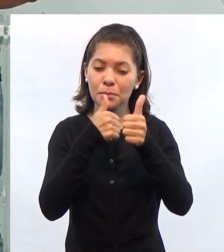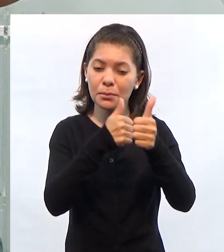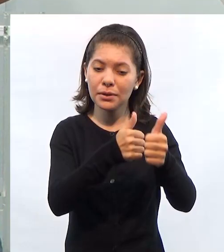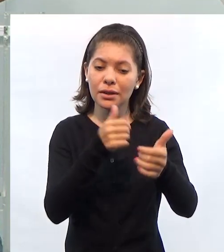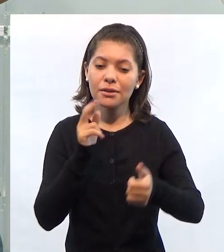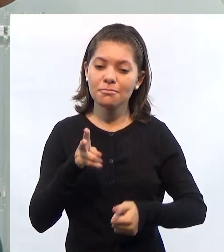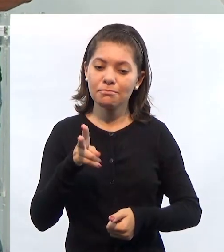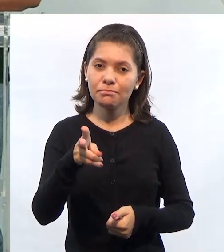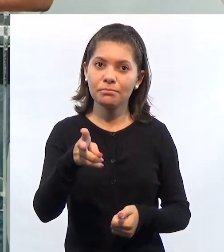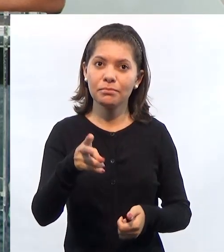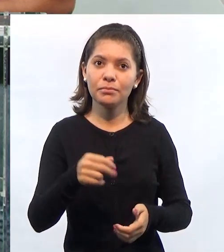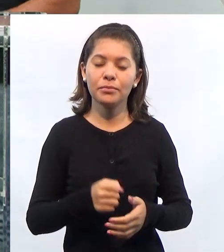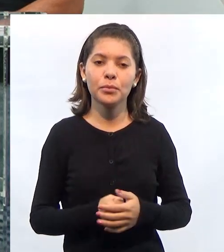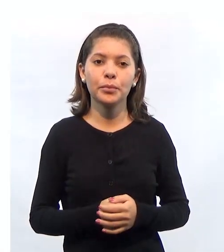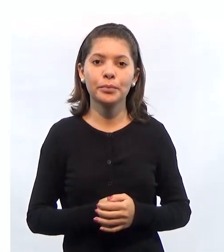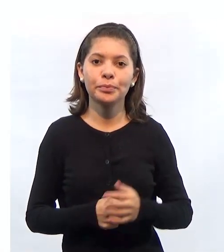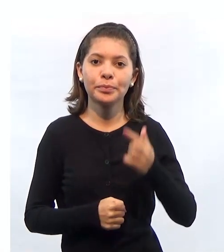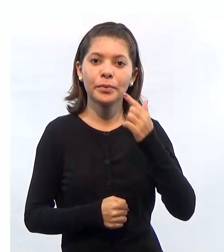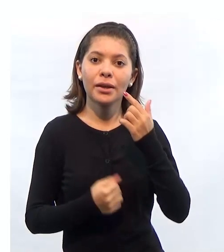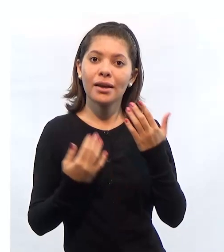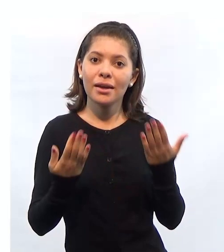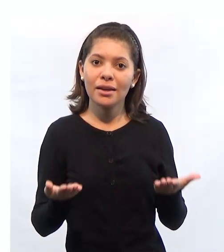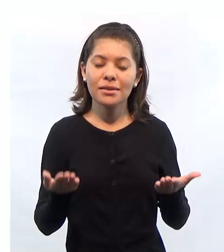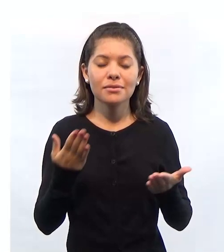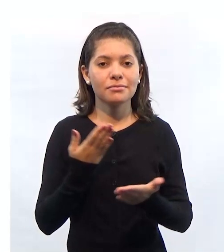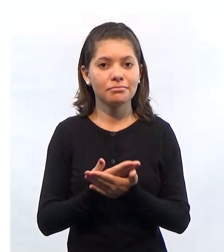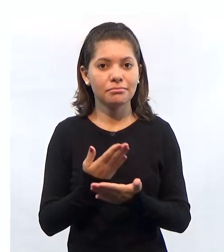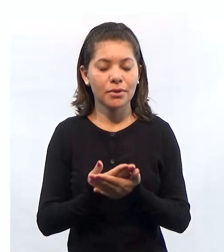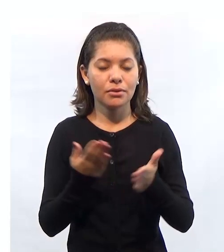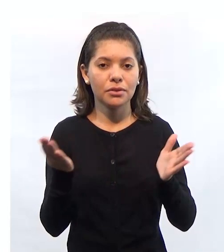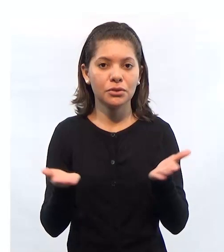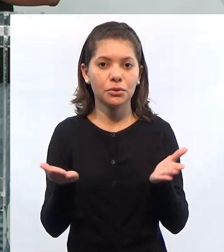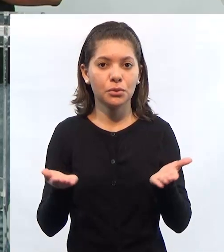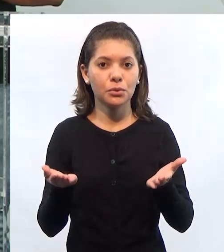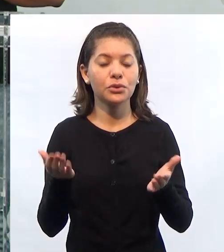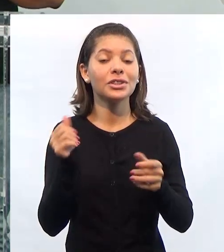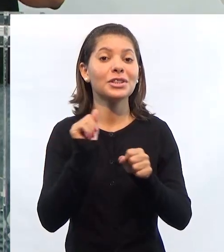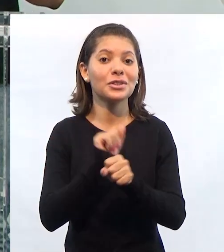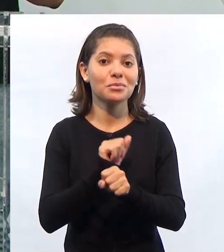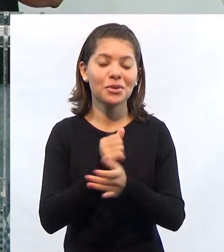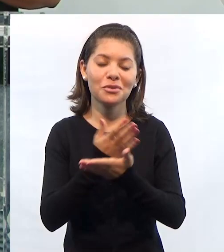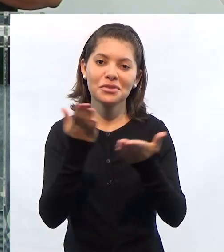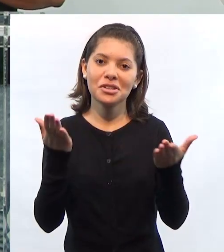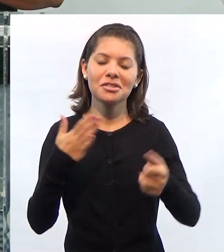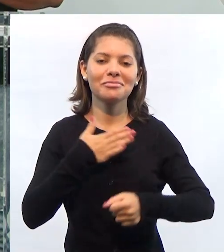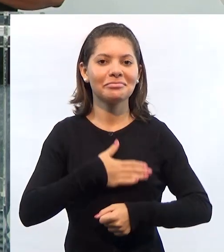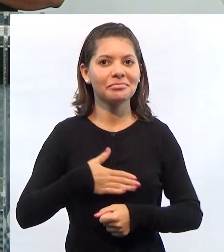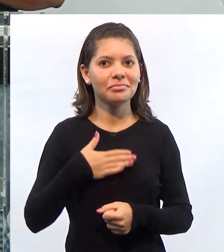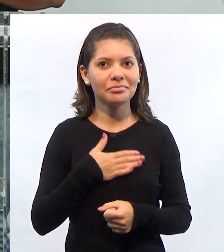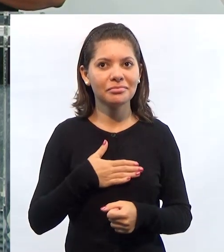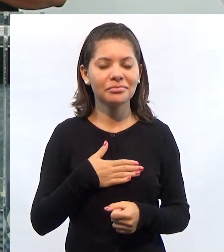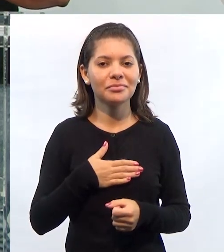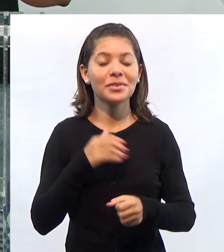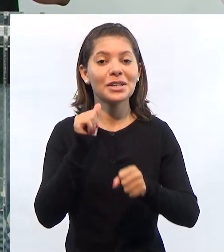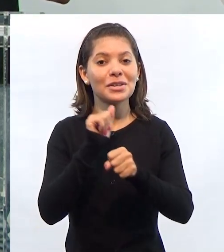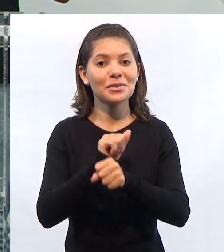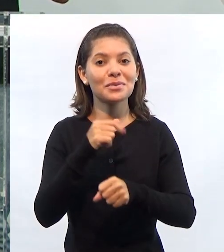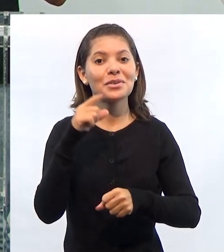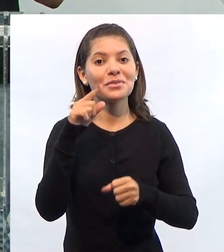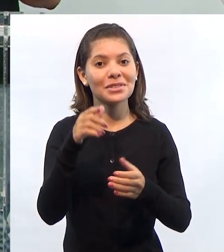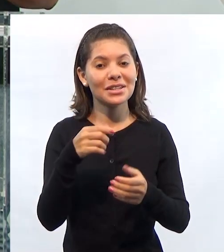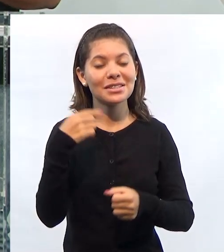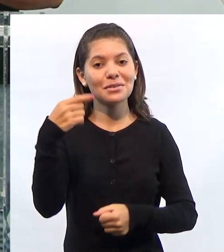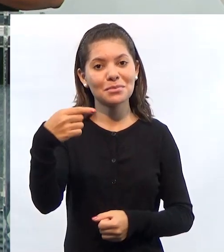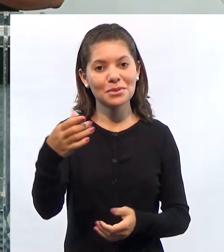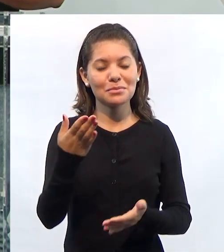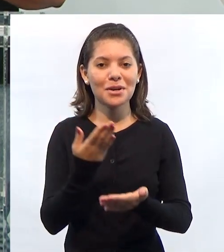acompanhadas constantemente. Essa foi a nossa aula de hoje. Espero que vocês tenham gostado e aguardo